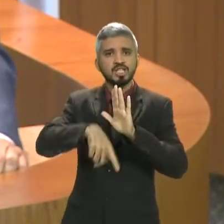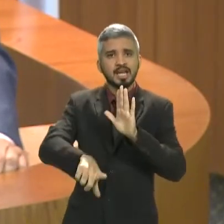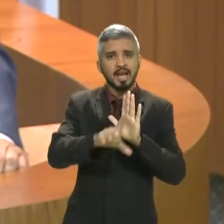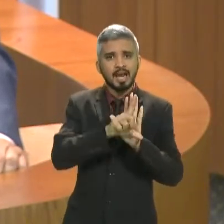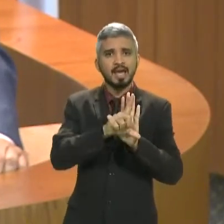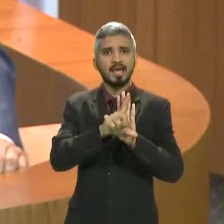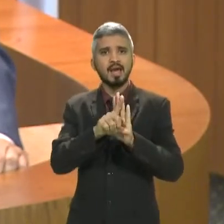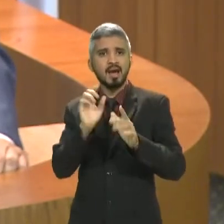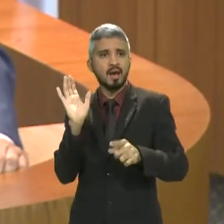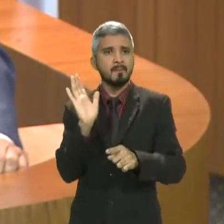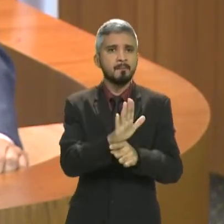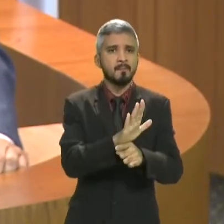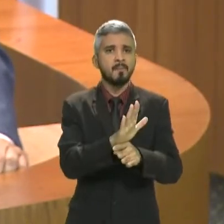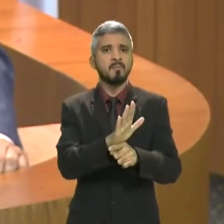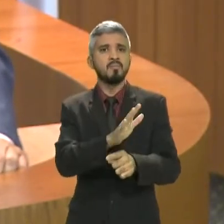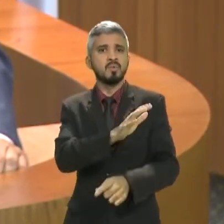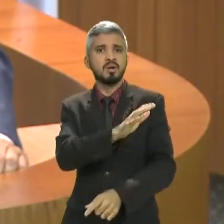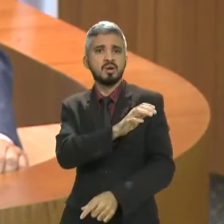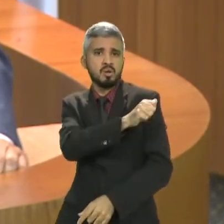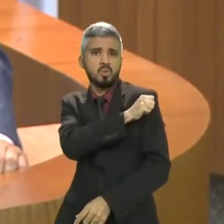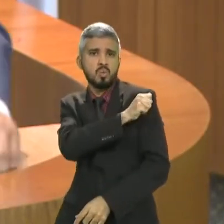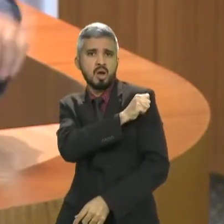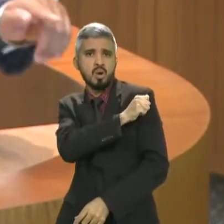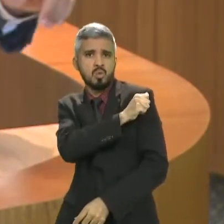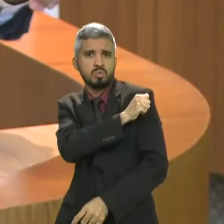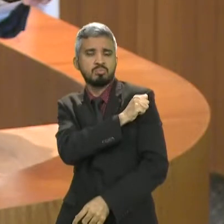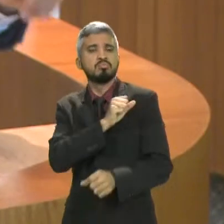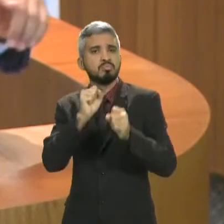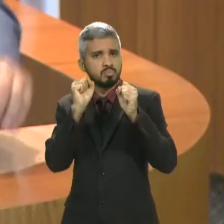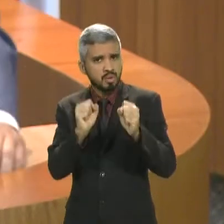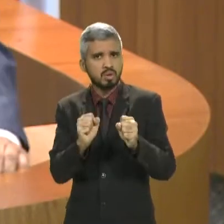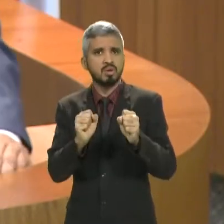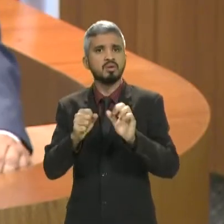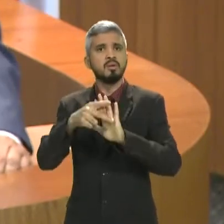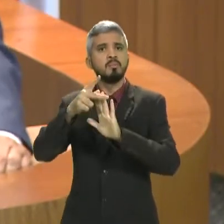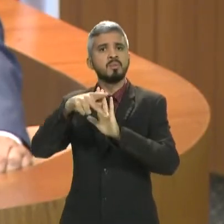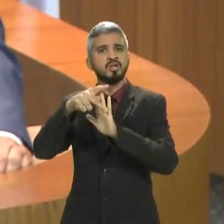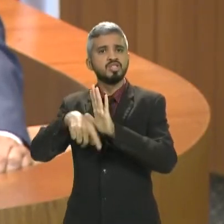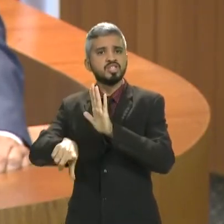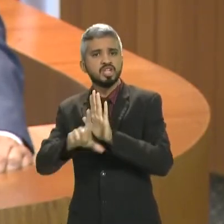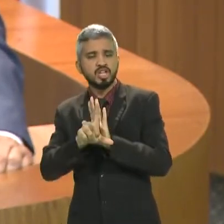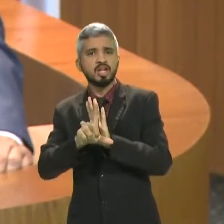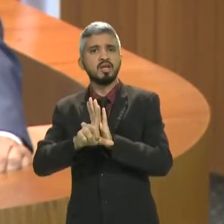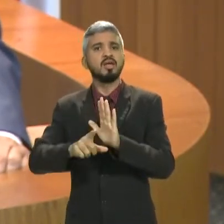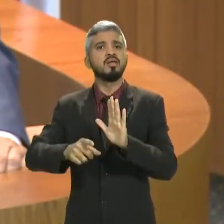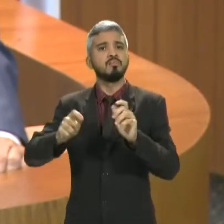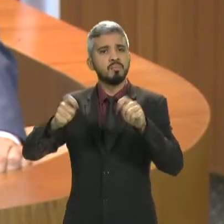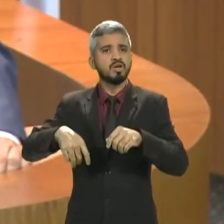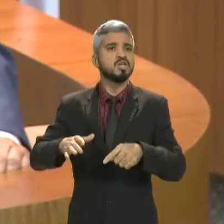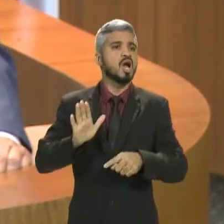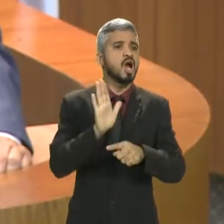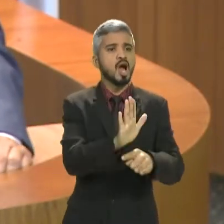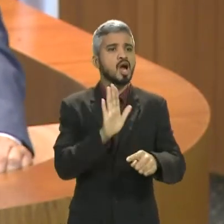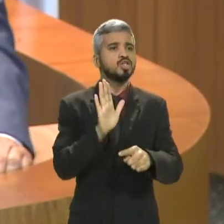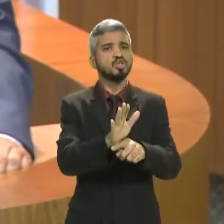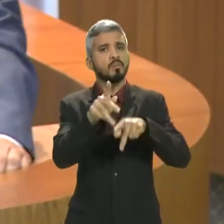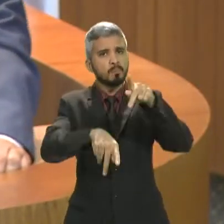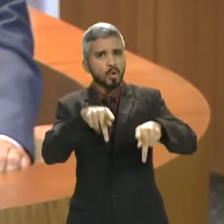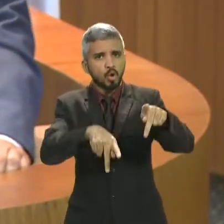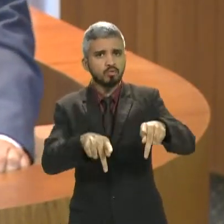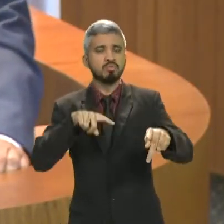a carteira estudante. Mande um projeto de lei aqui que garanta aí benefício para o povo, que a gente